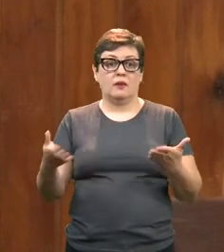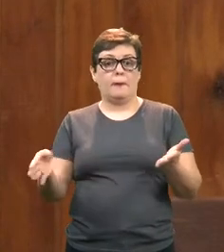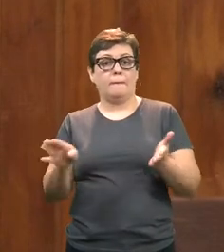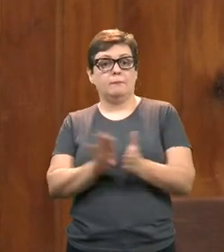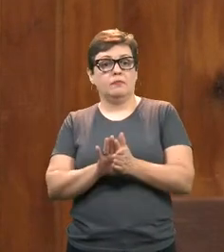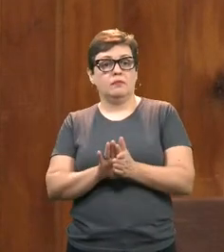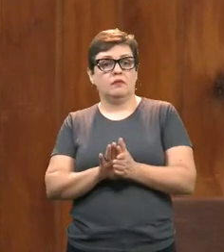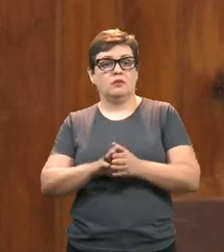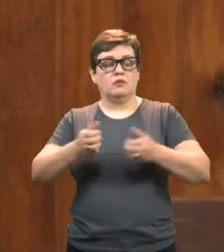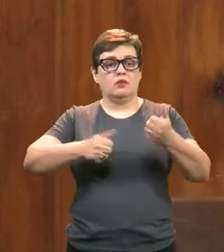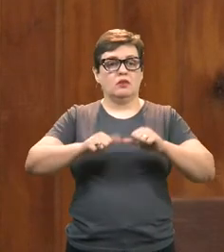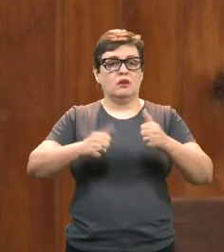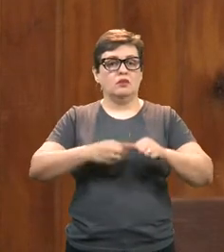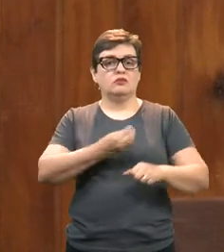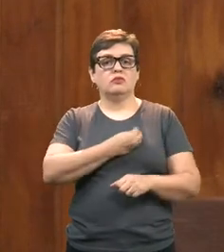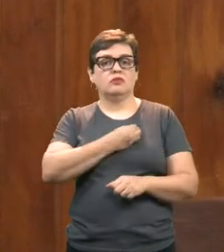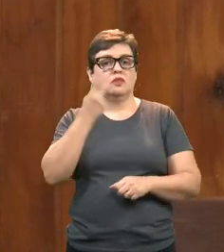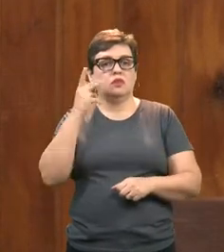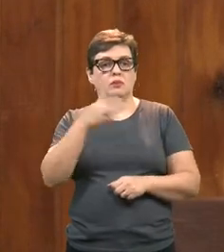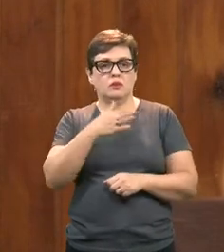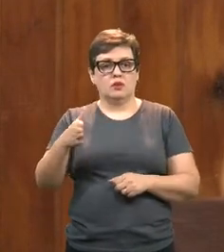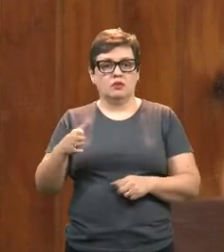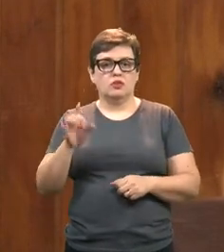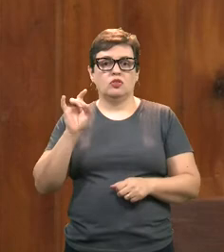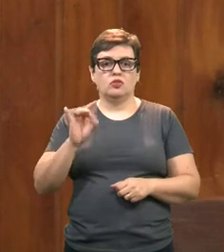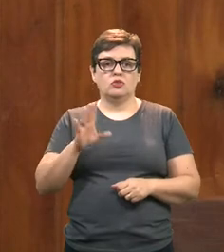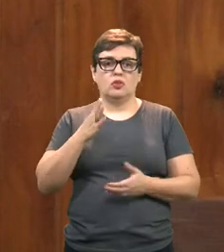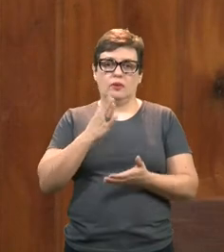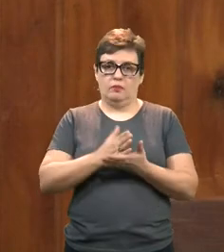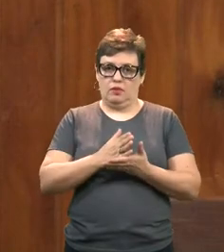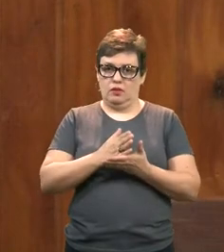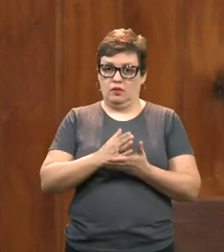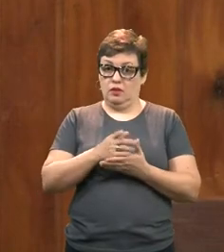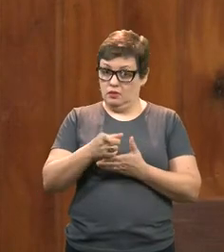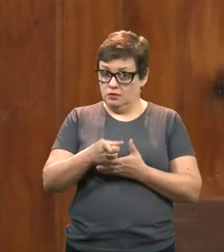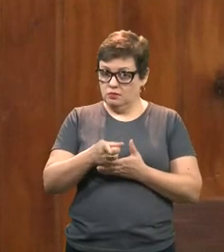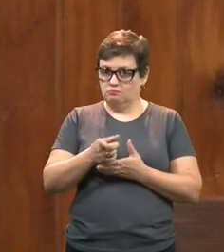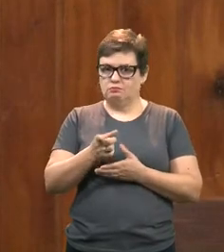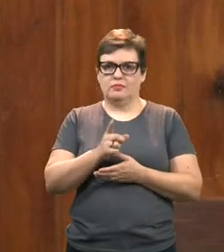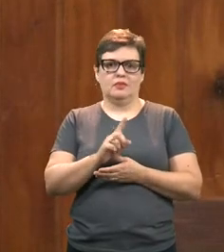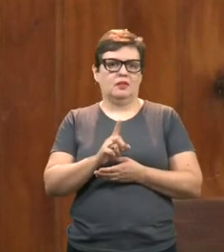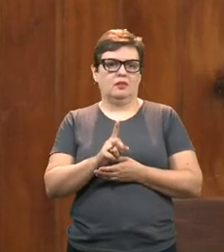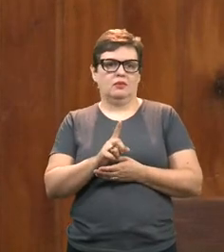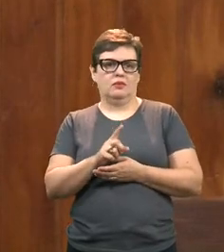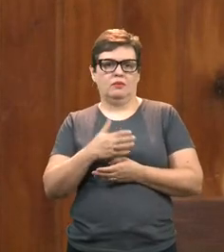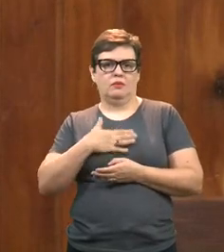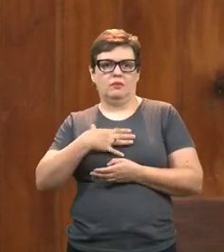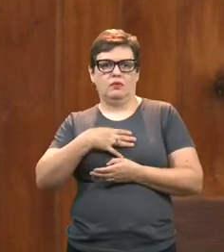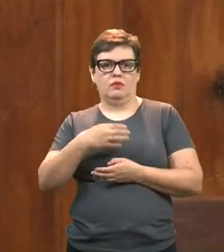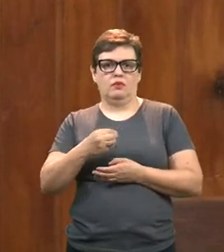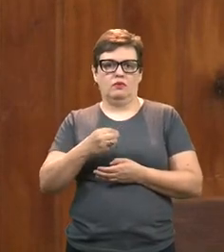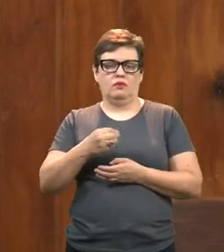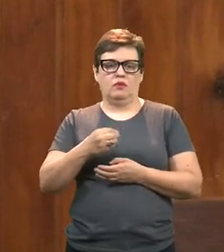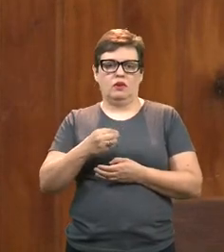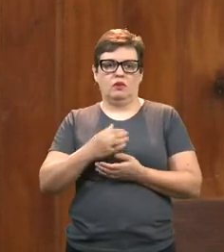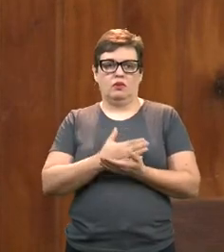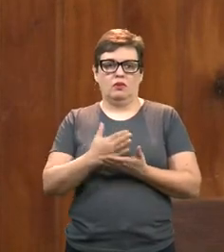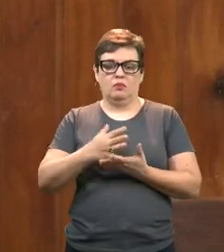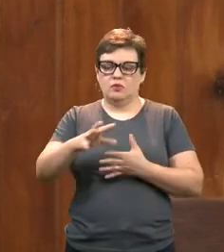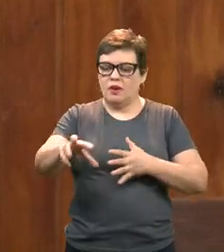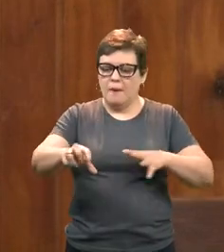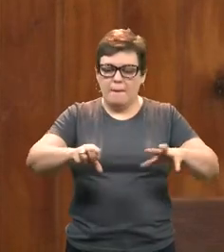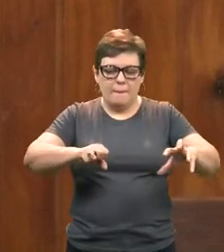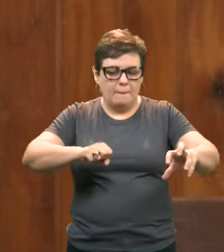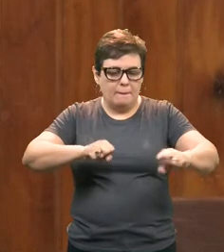de vida para eles. Mas só parou as crises? Não. O Matheus voltou a pegar objetos, o Matheus voltou